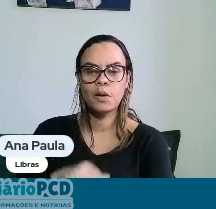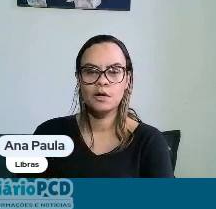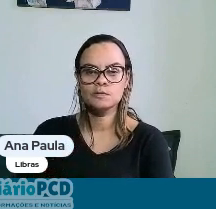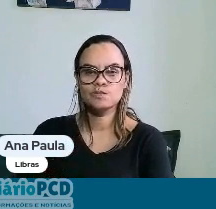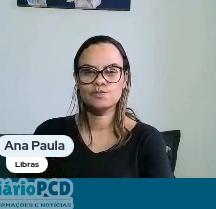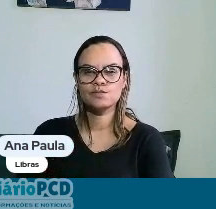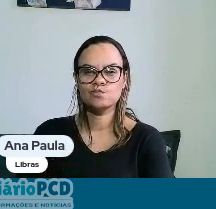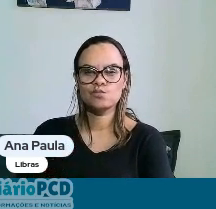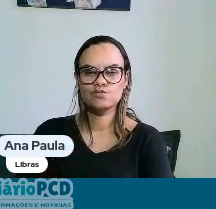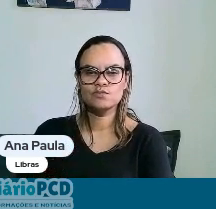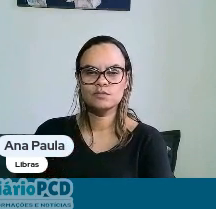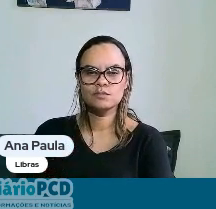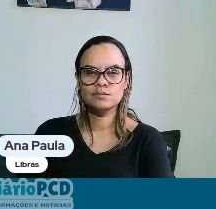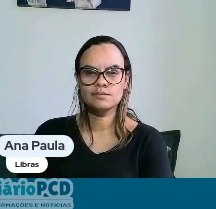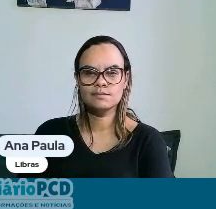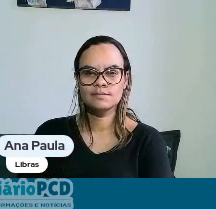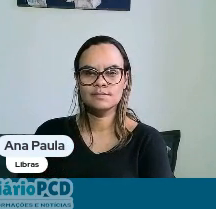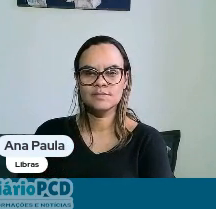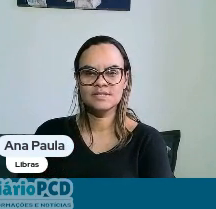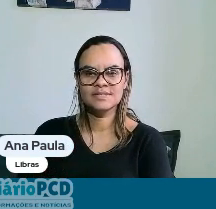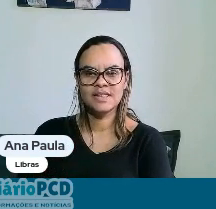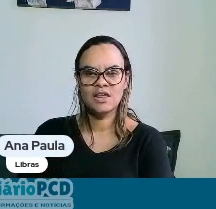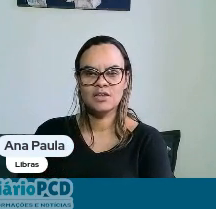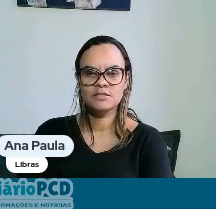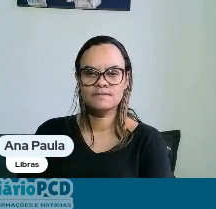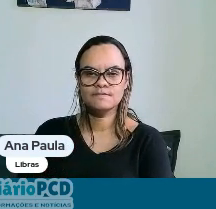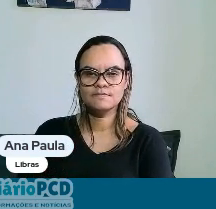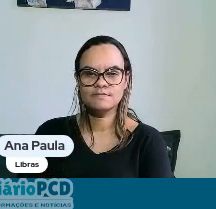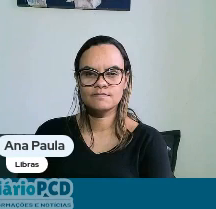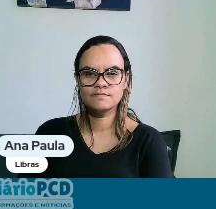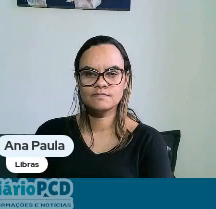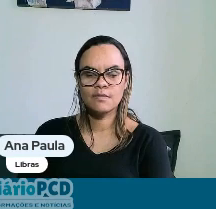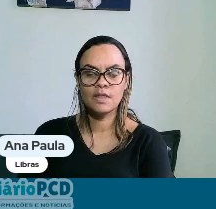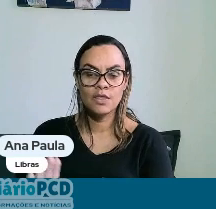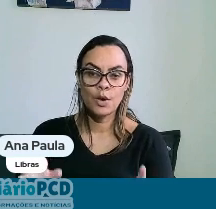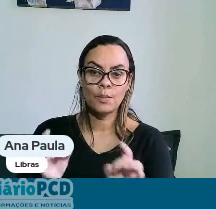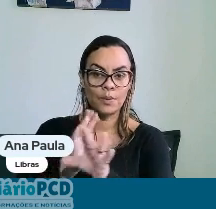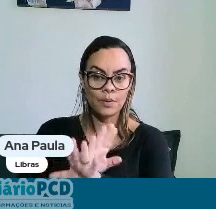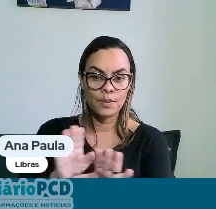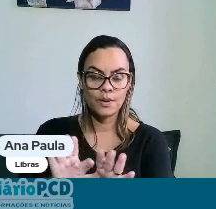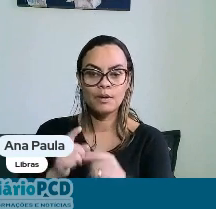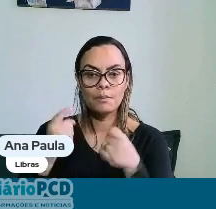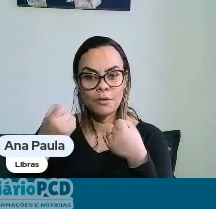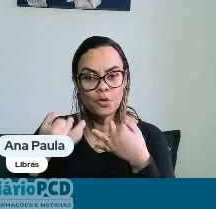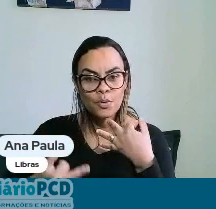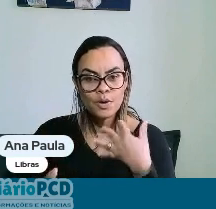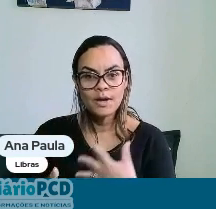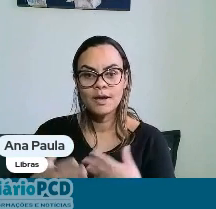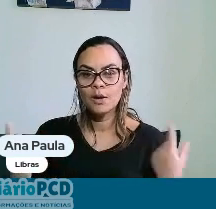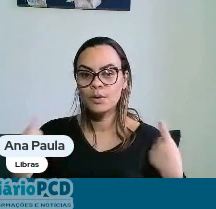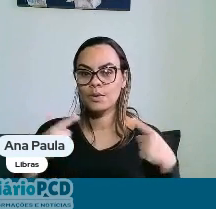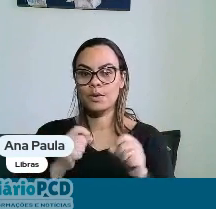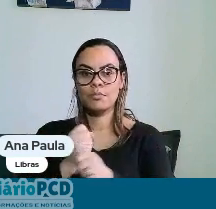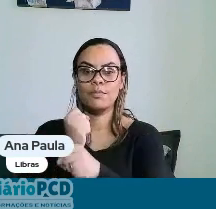alíquota extremamente elevada. E só por fim, para concluir, por que eu dizia eu não sou contra a reforma, mas